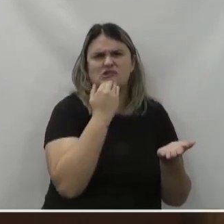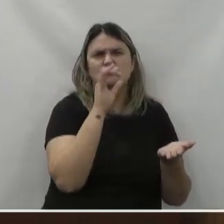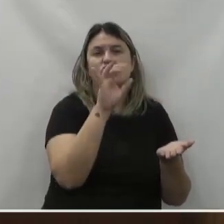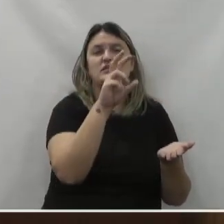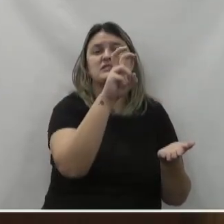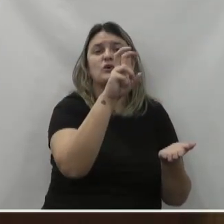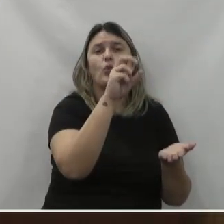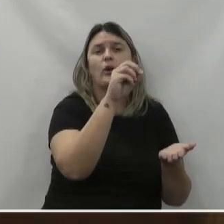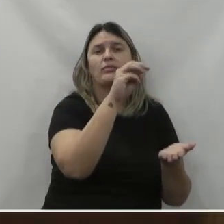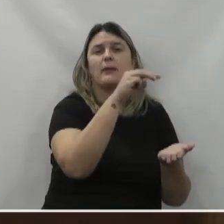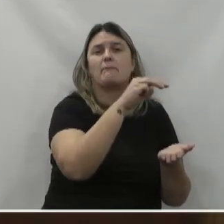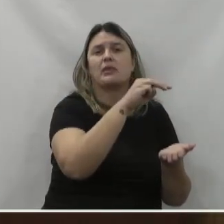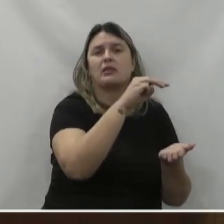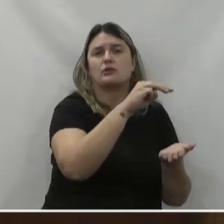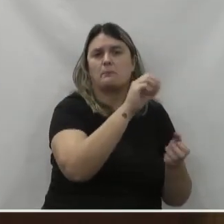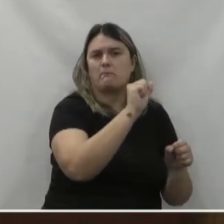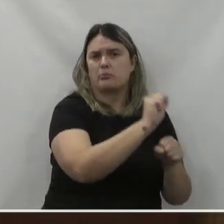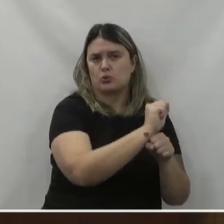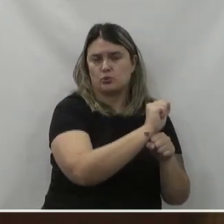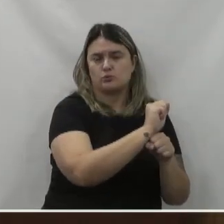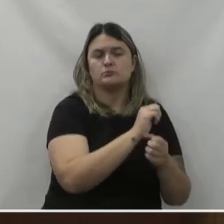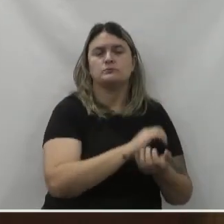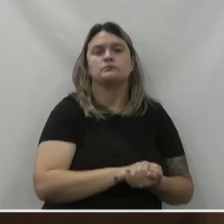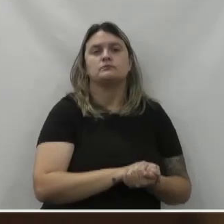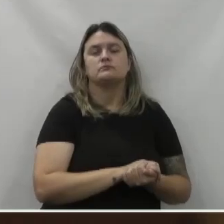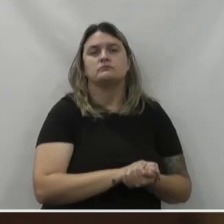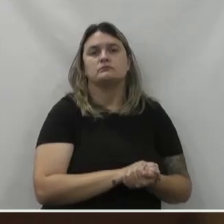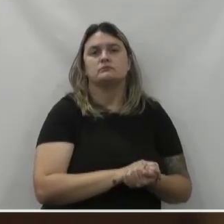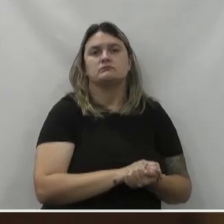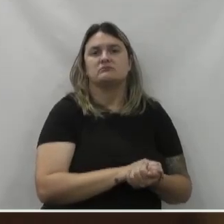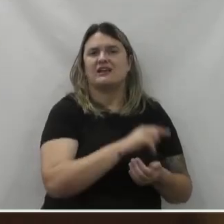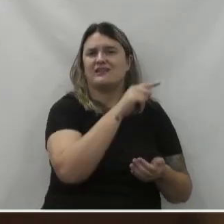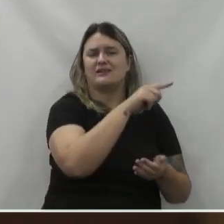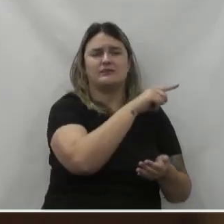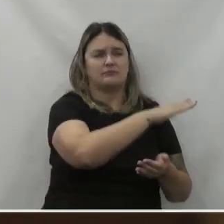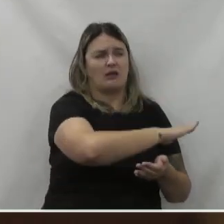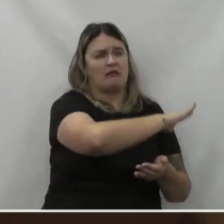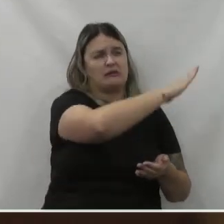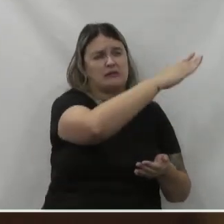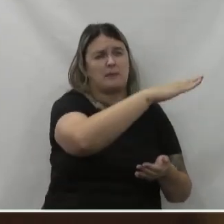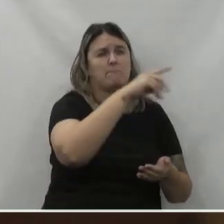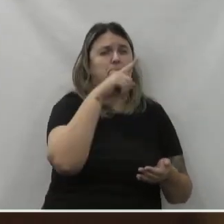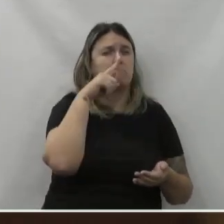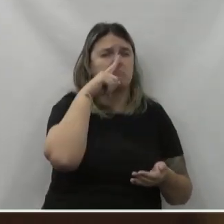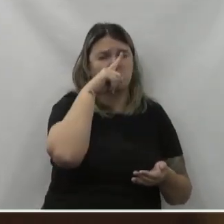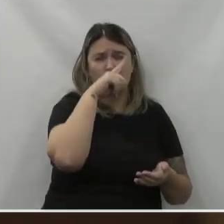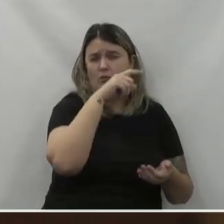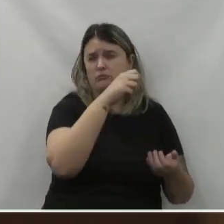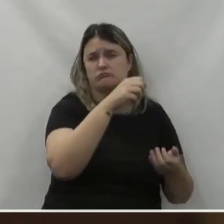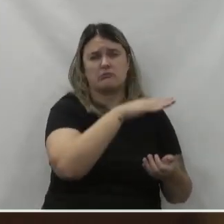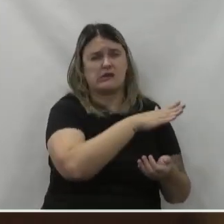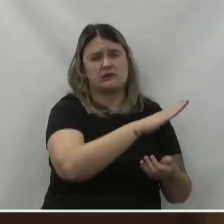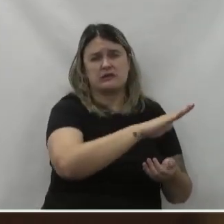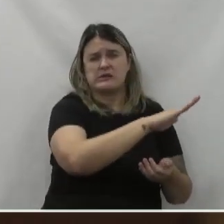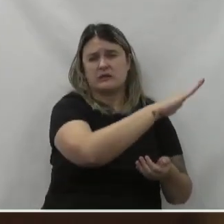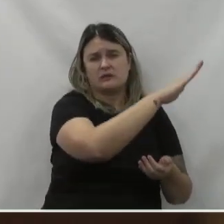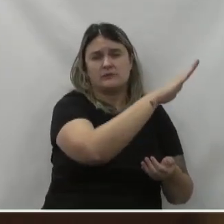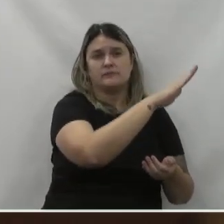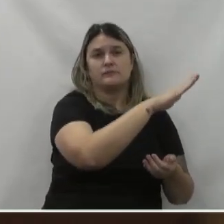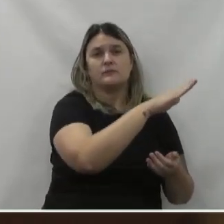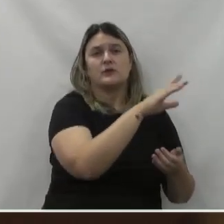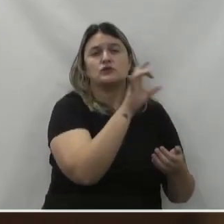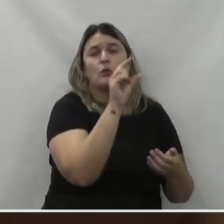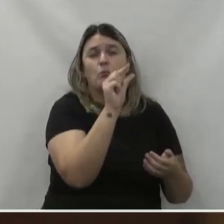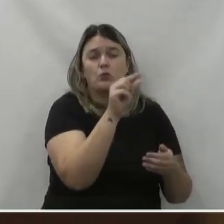só de asfalto e pararam por ali, e hoje está intransitável aquela serra, que eu já cobrei aqui. Eles desceram um pouquinho de